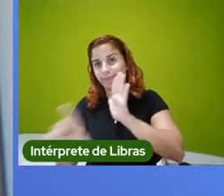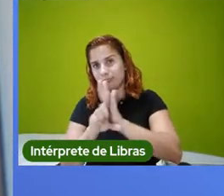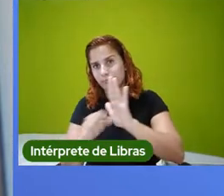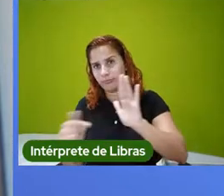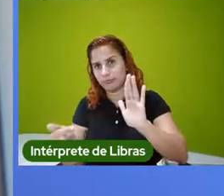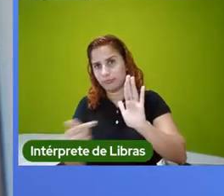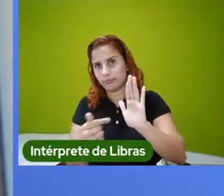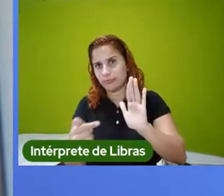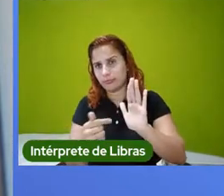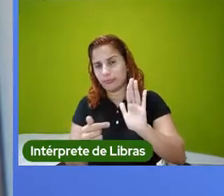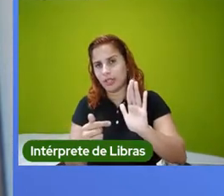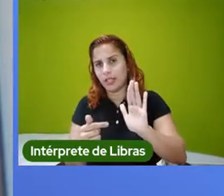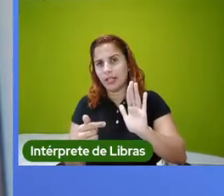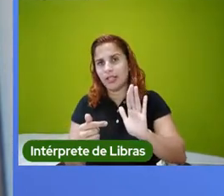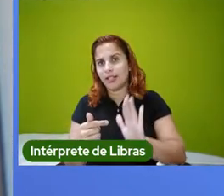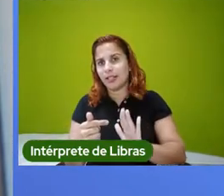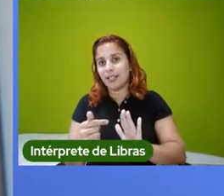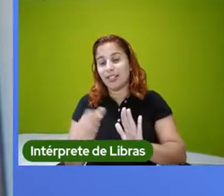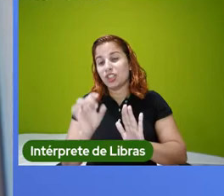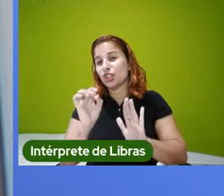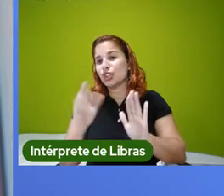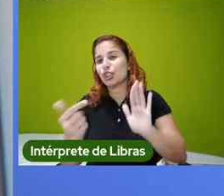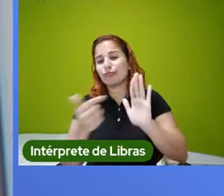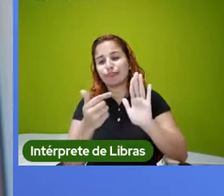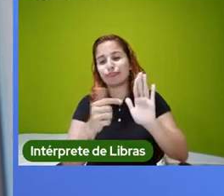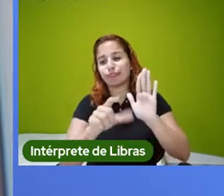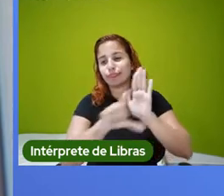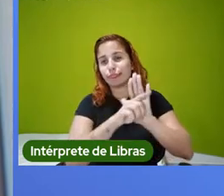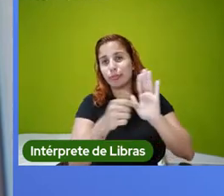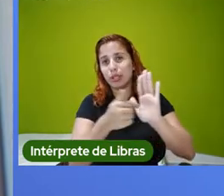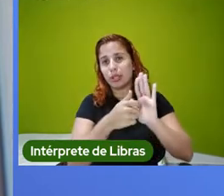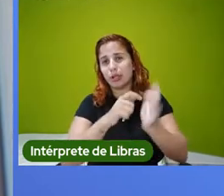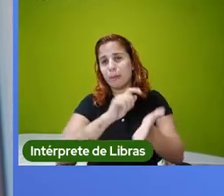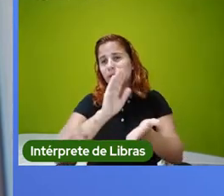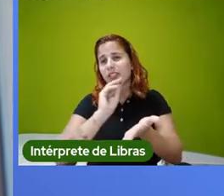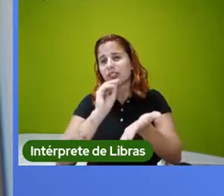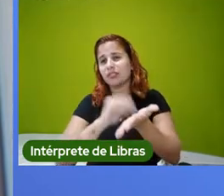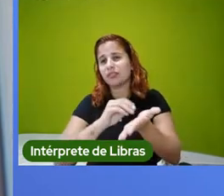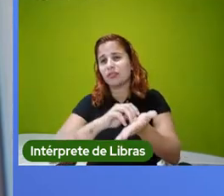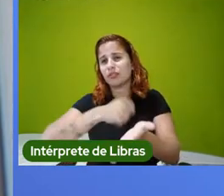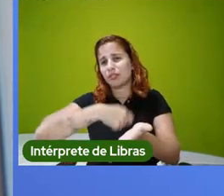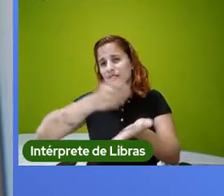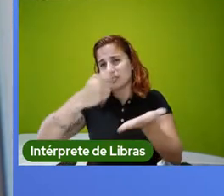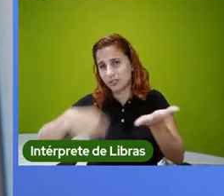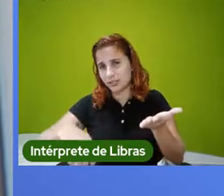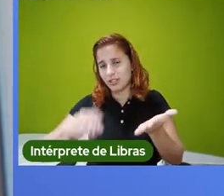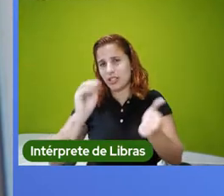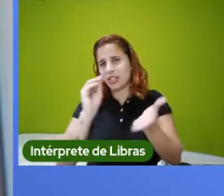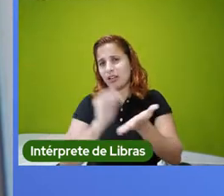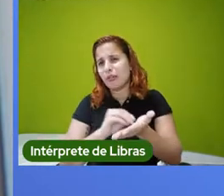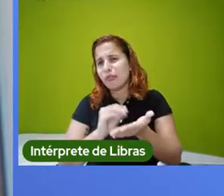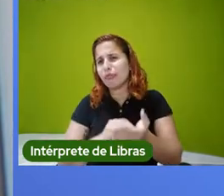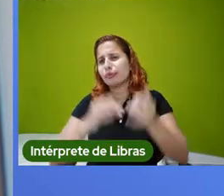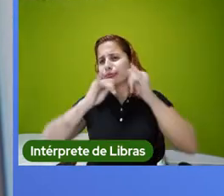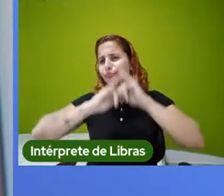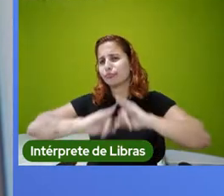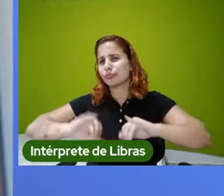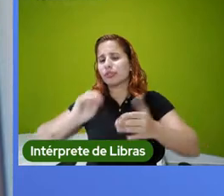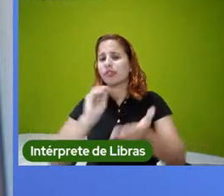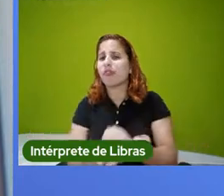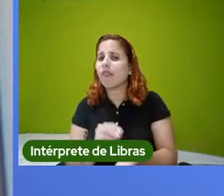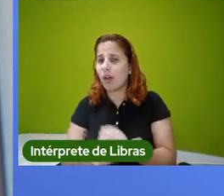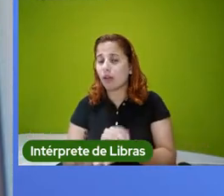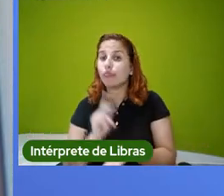de Reabilitação Integral, ele não saiu do papel, ele foi assinado ali pela presidenta Dilma na Conferência de Direitos Humanos, que foi